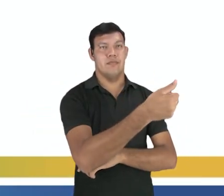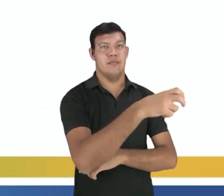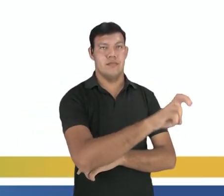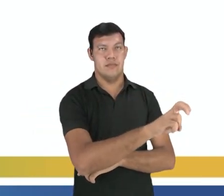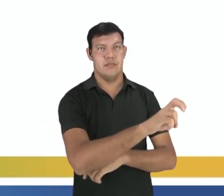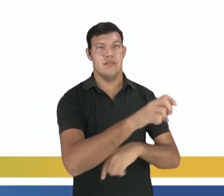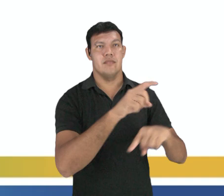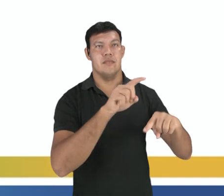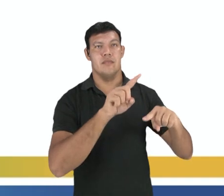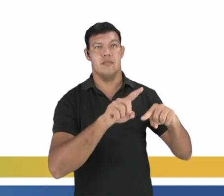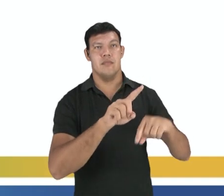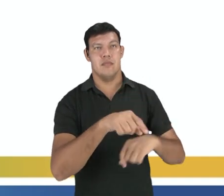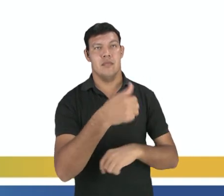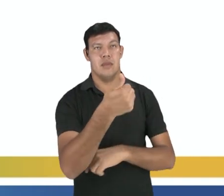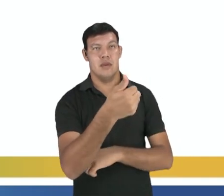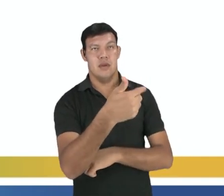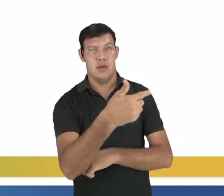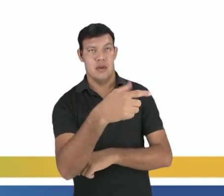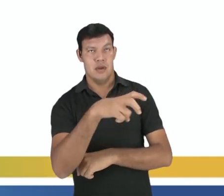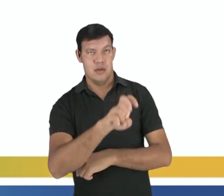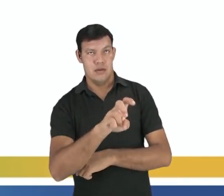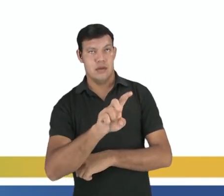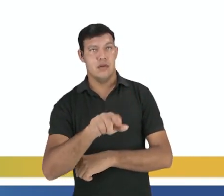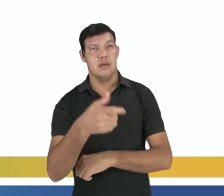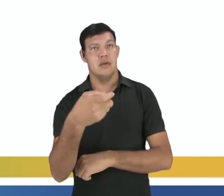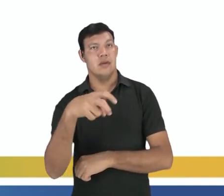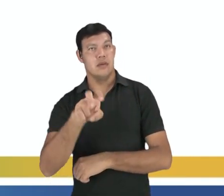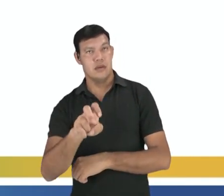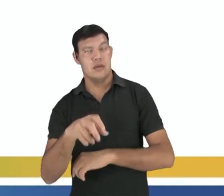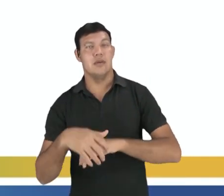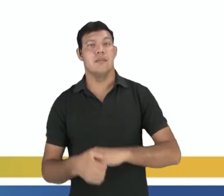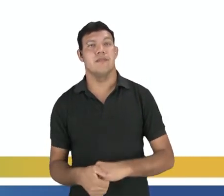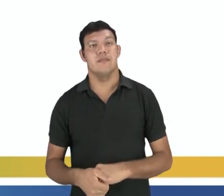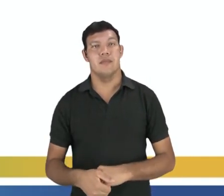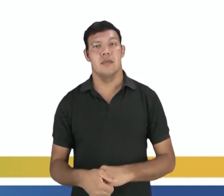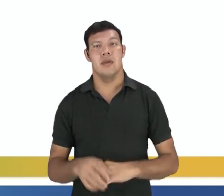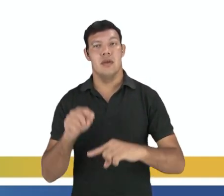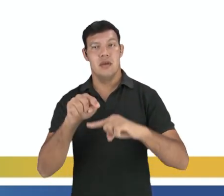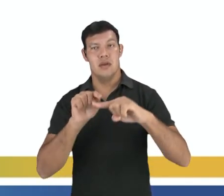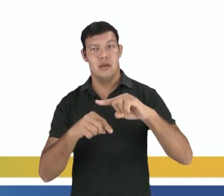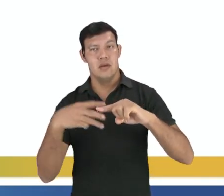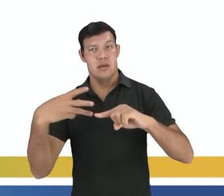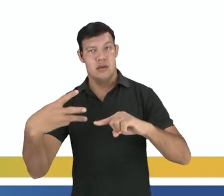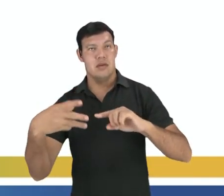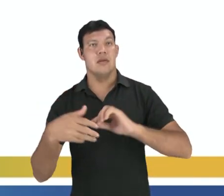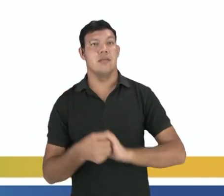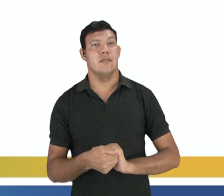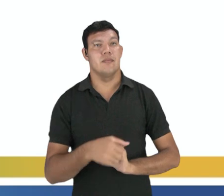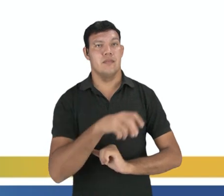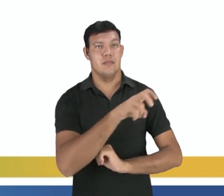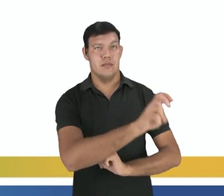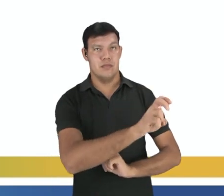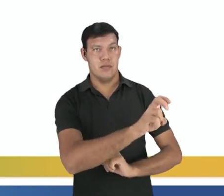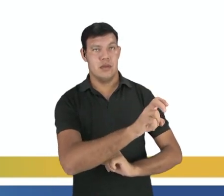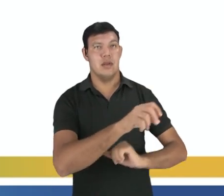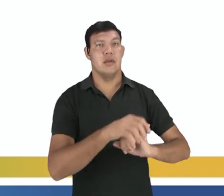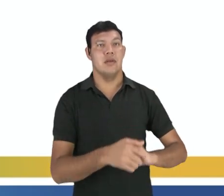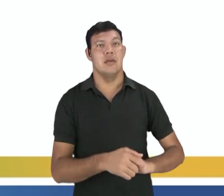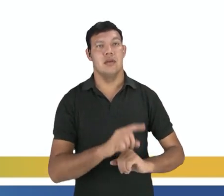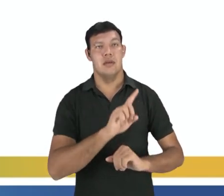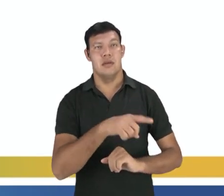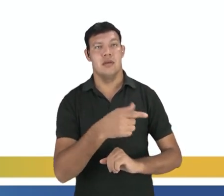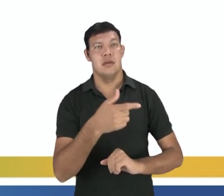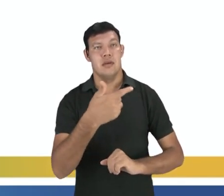por 3, 25. Repete o 5. Ainda tenho 15 que divide para 3. Ó. 15 para 3 dá 5.